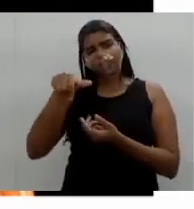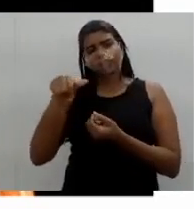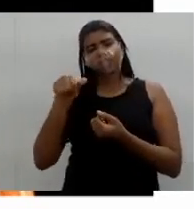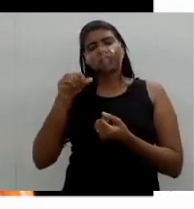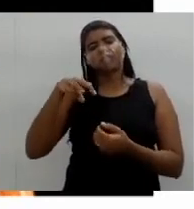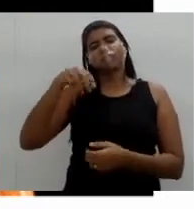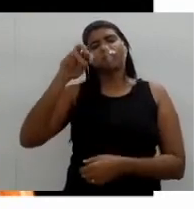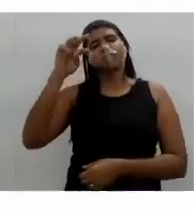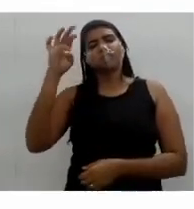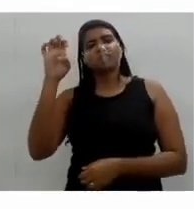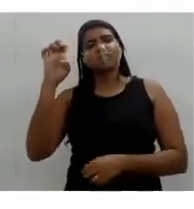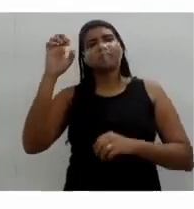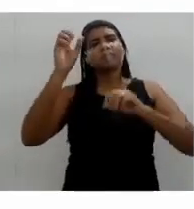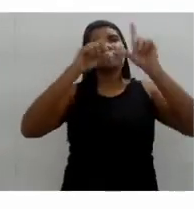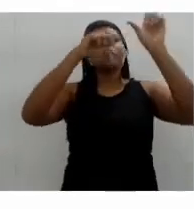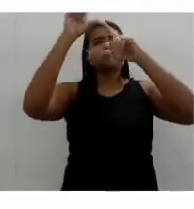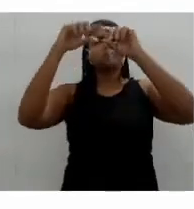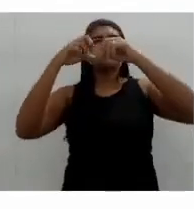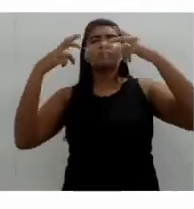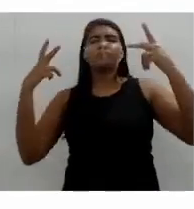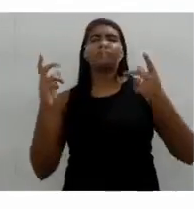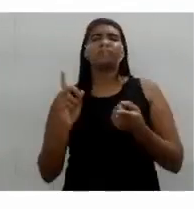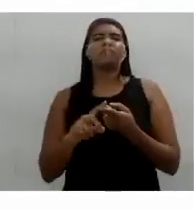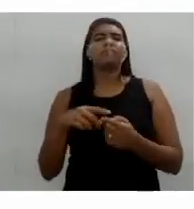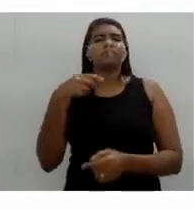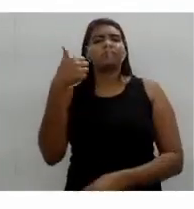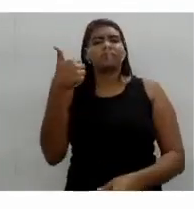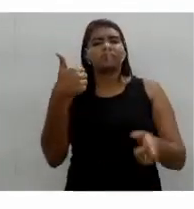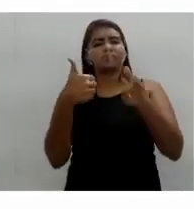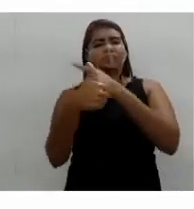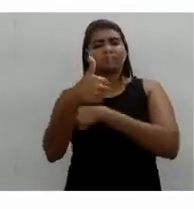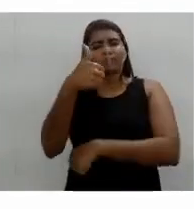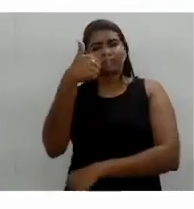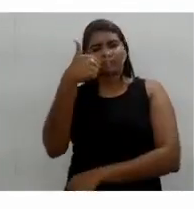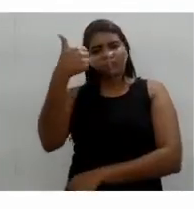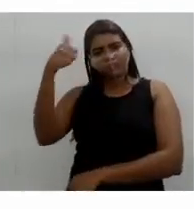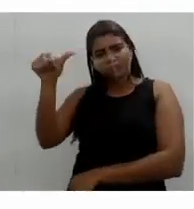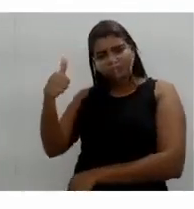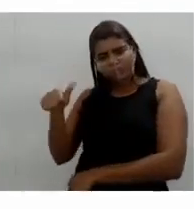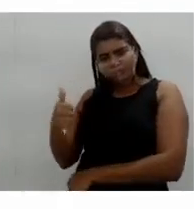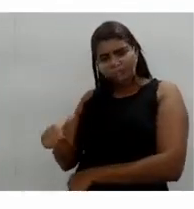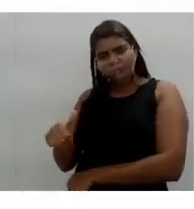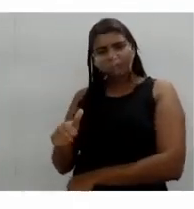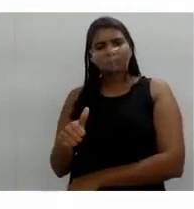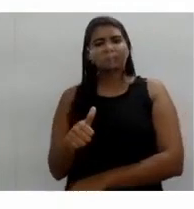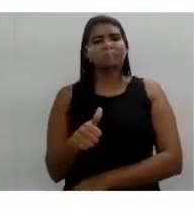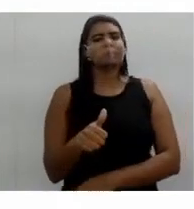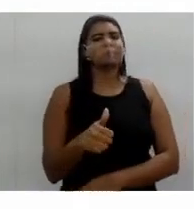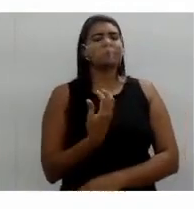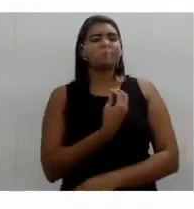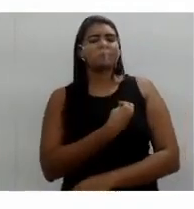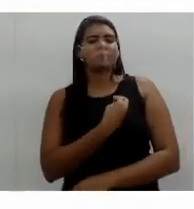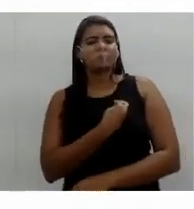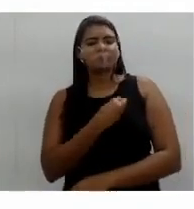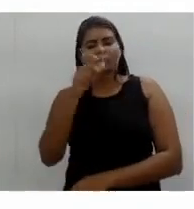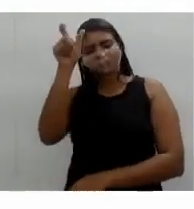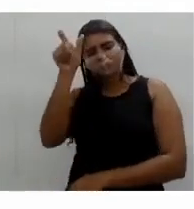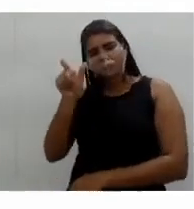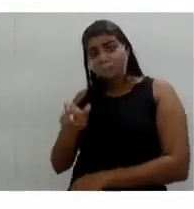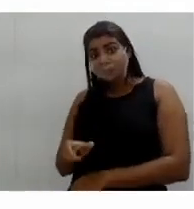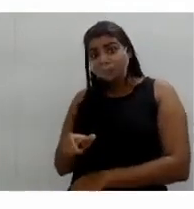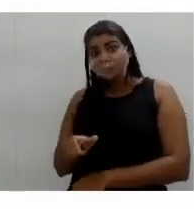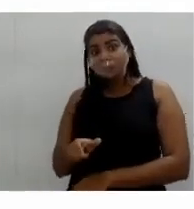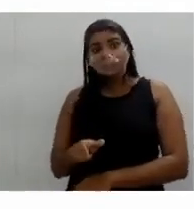ver alguns desses motivos, né? Primeira coisa, vamos analisar aí as condições de sobrevivência humana